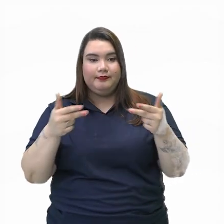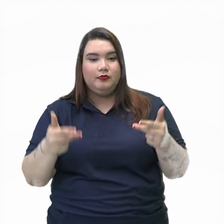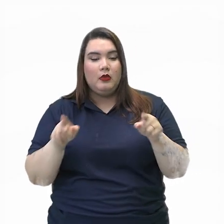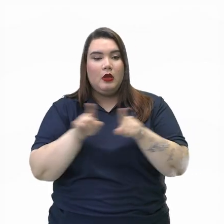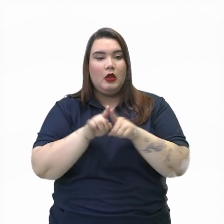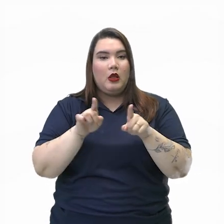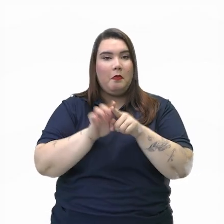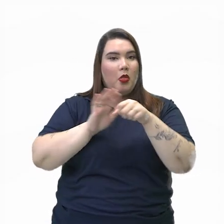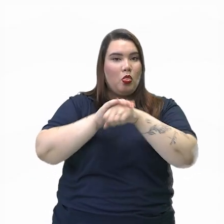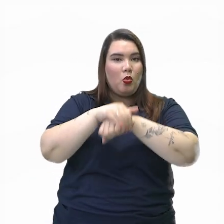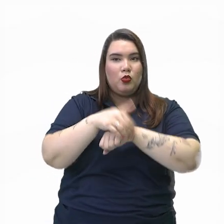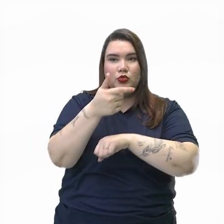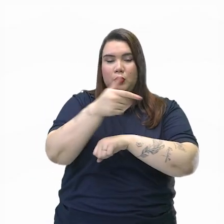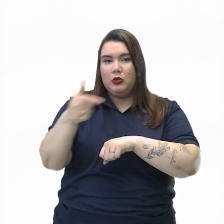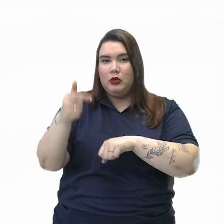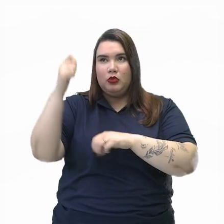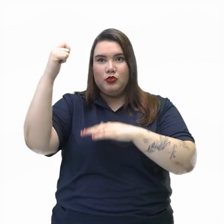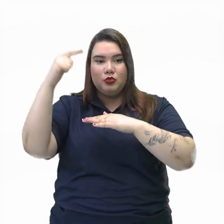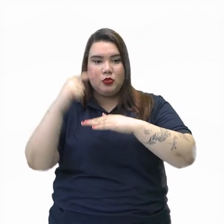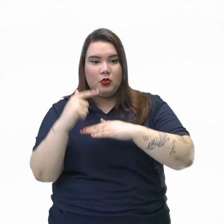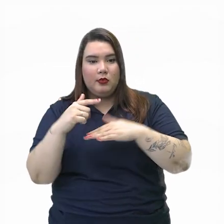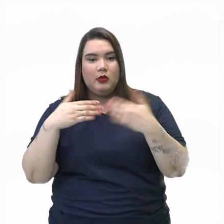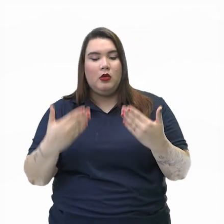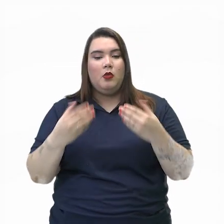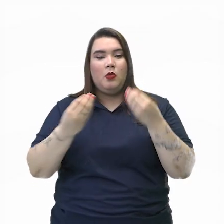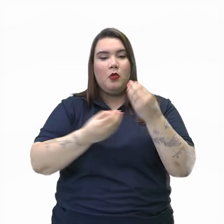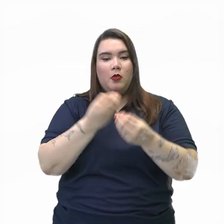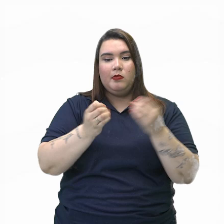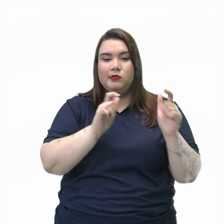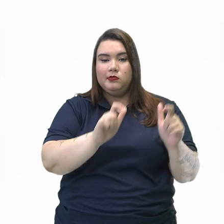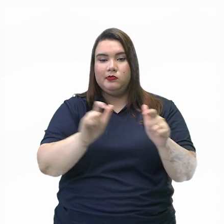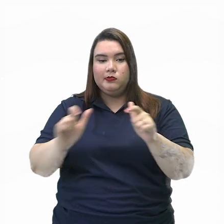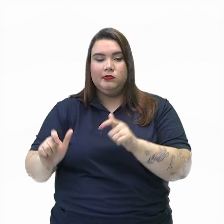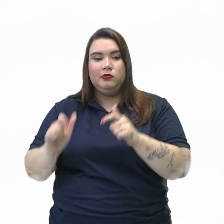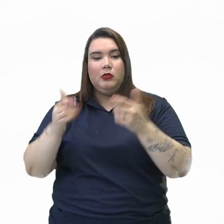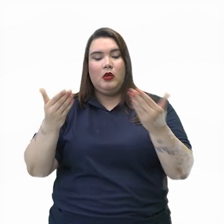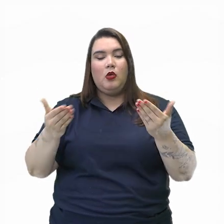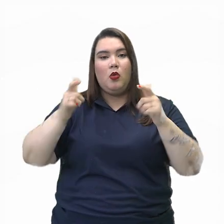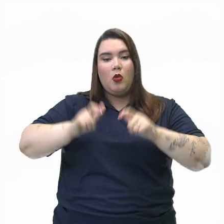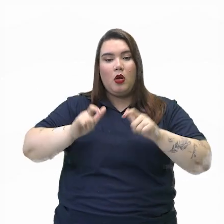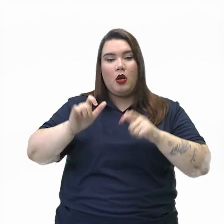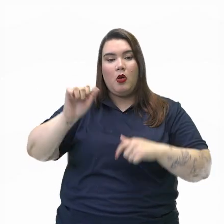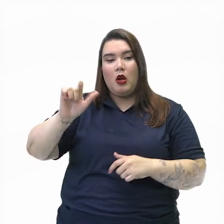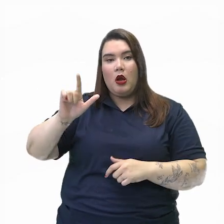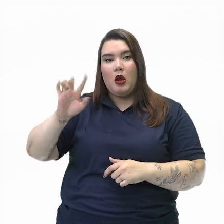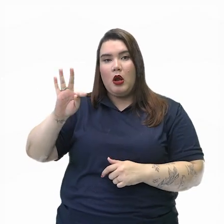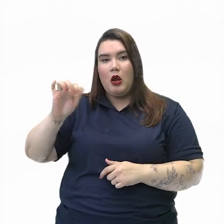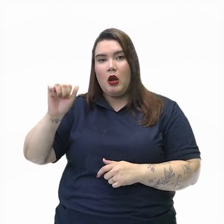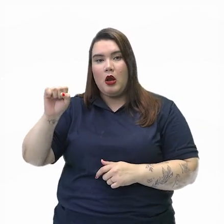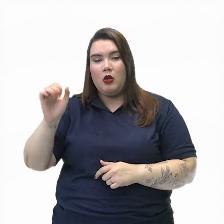não produção durante a noite, o descompasso com a localidade